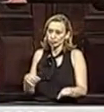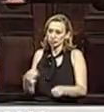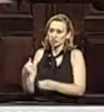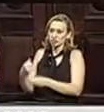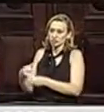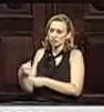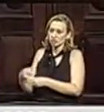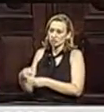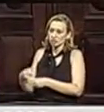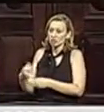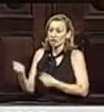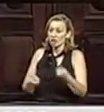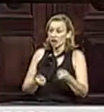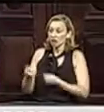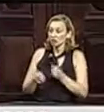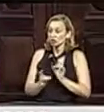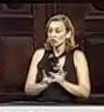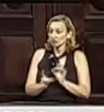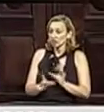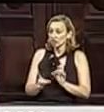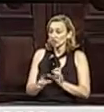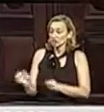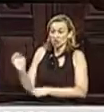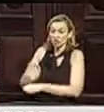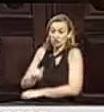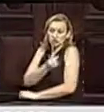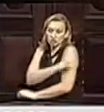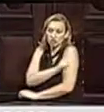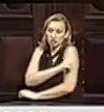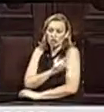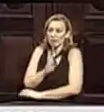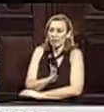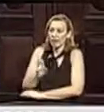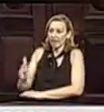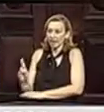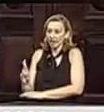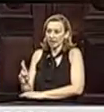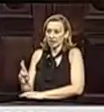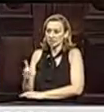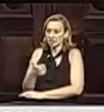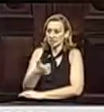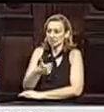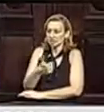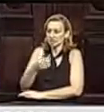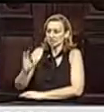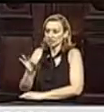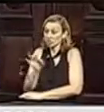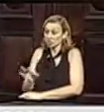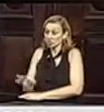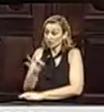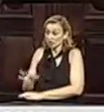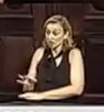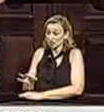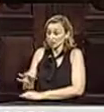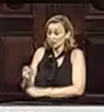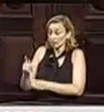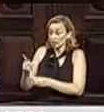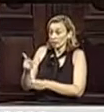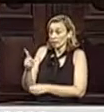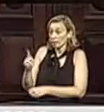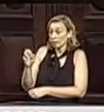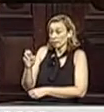do governo do estado do Rio de Janeiro. A BR, que tem capital 100% da Petrobras. Então, toda vez que a gente quer